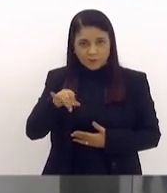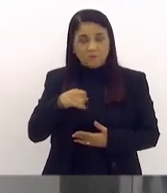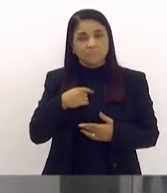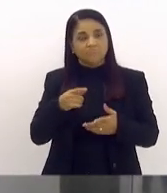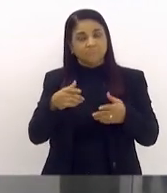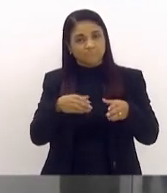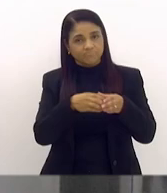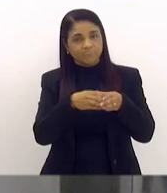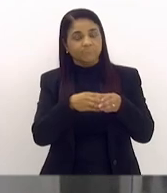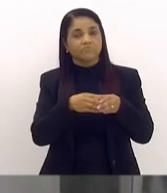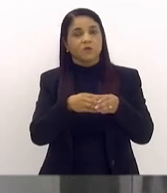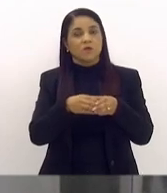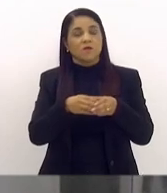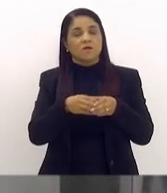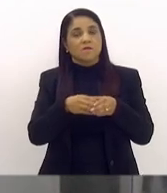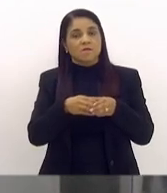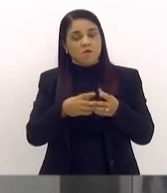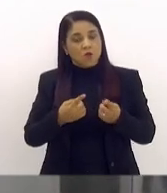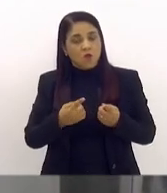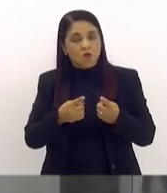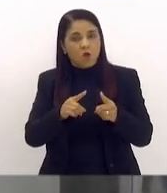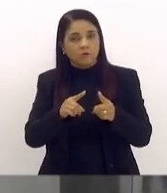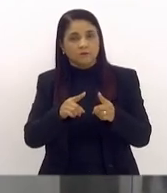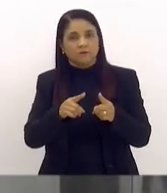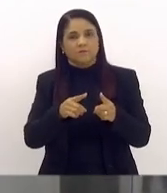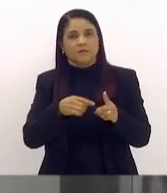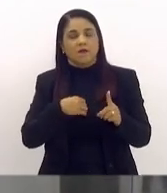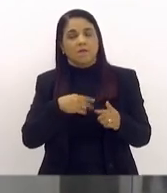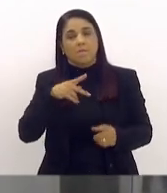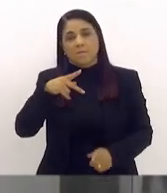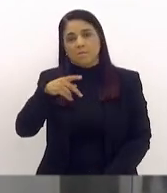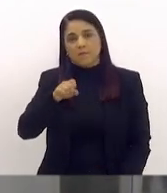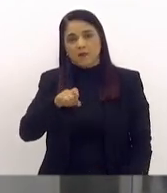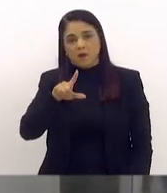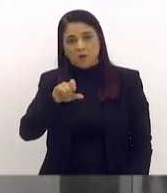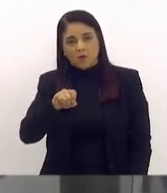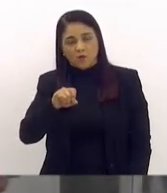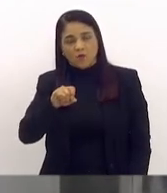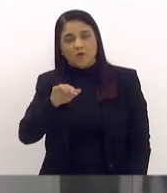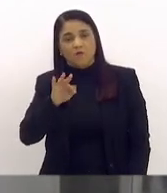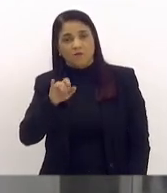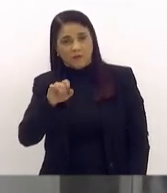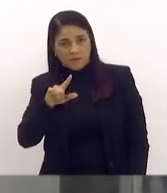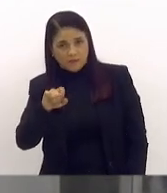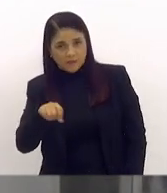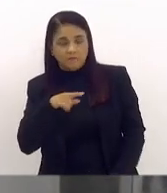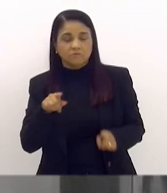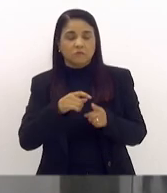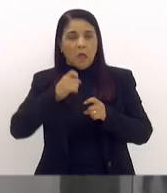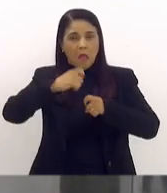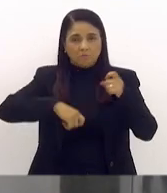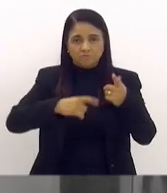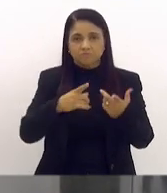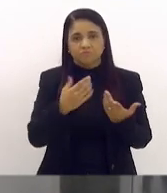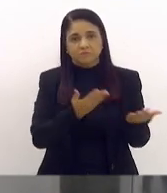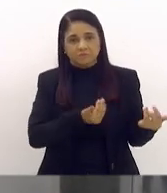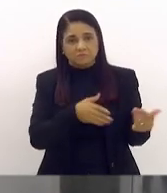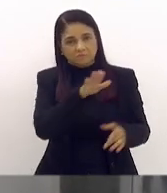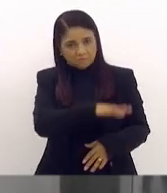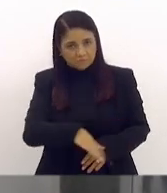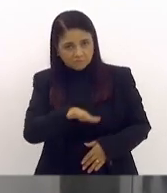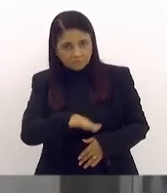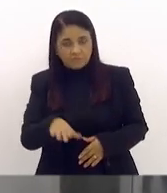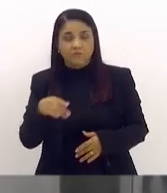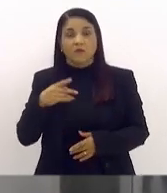combate à pedofilia eh a exploração e abuso sexual das nossas crianças e adolescentes o deputado munir